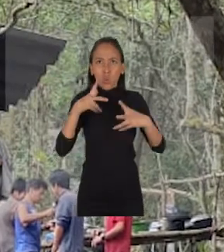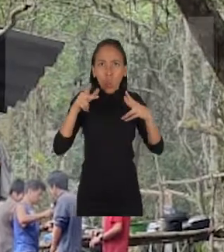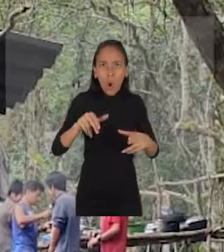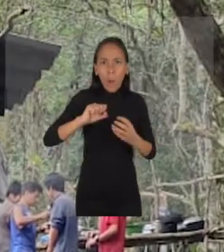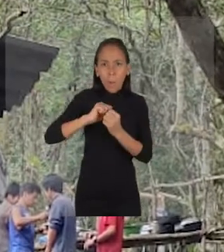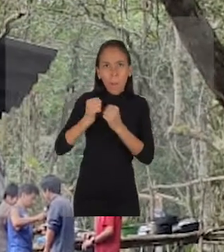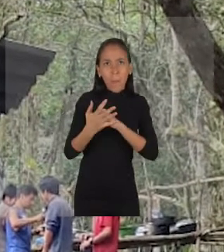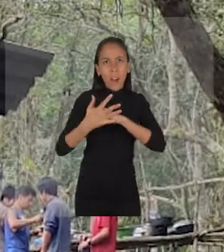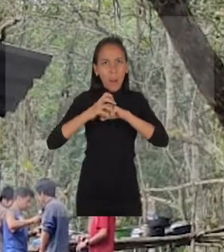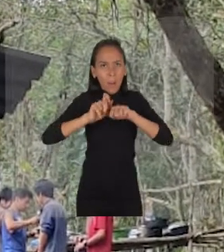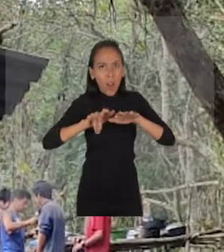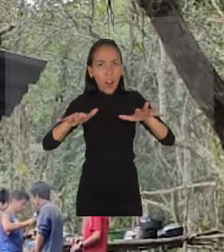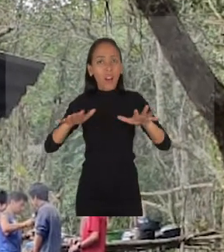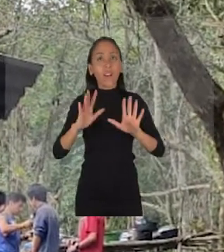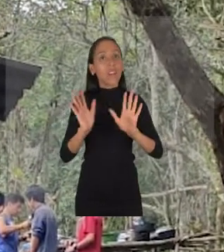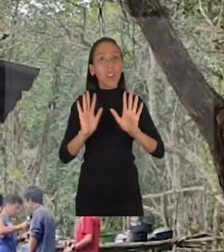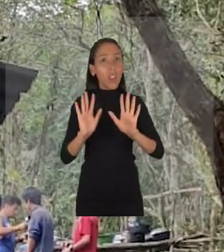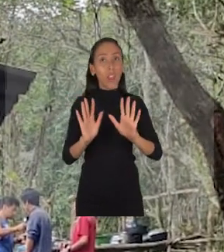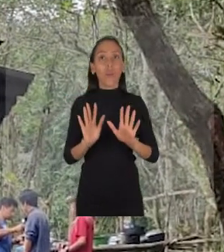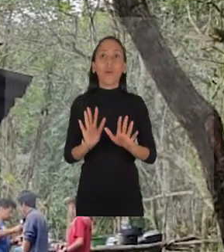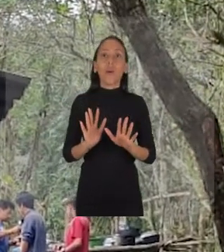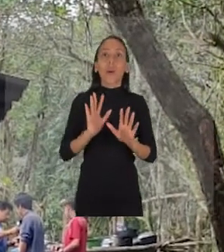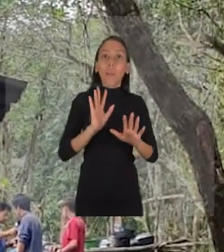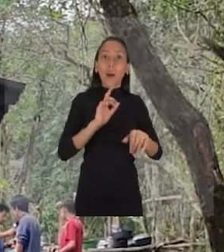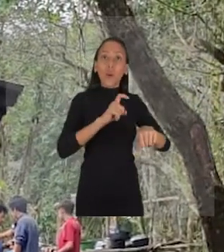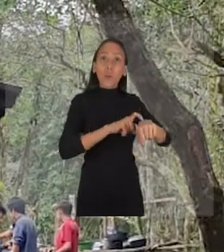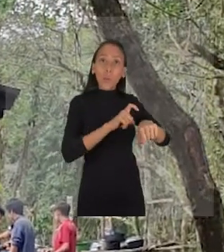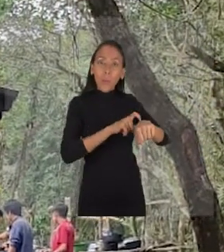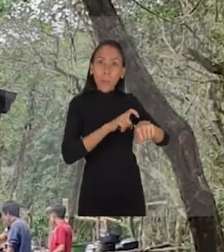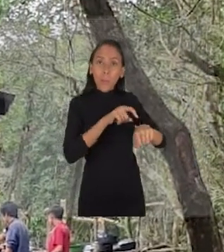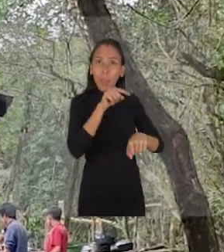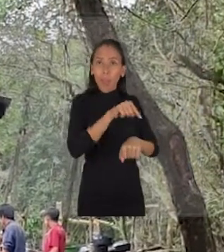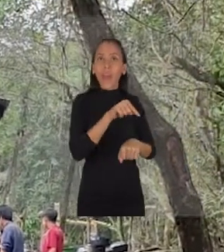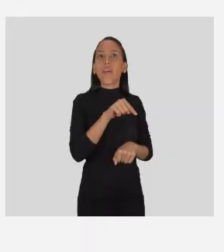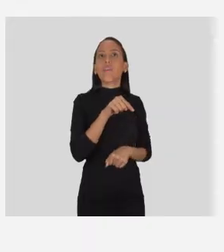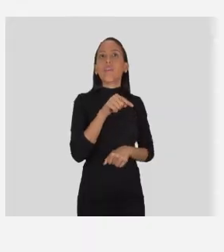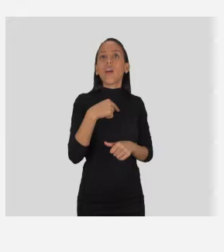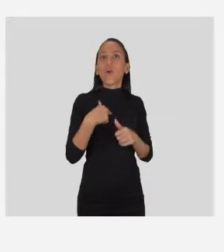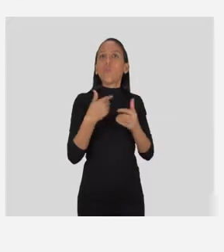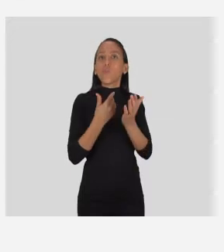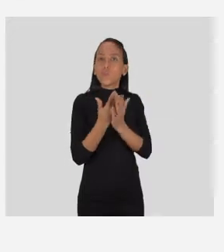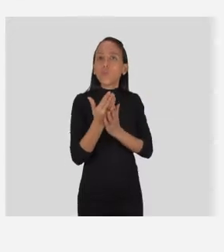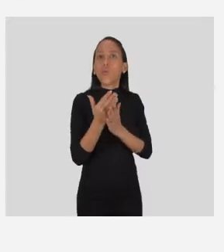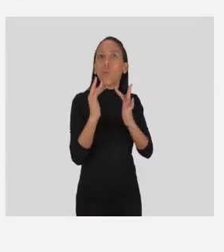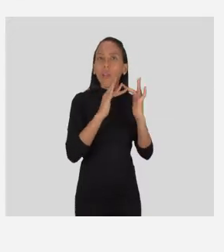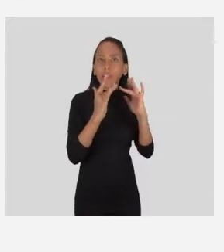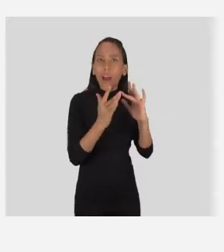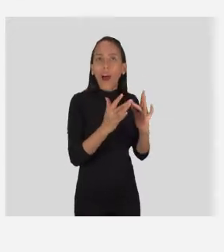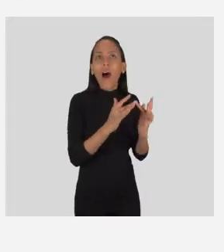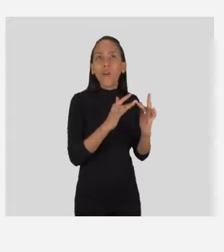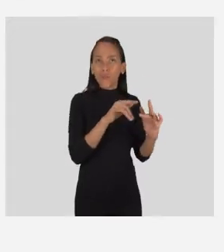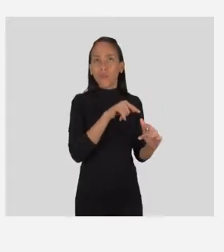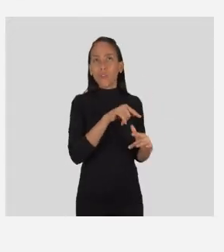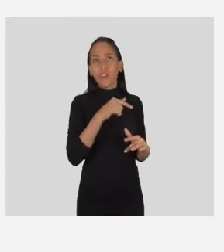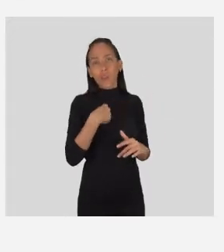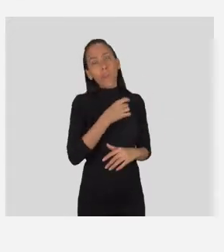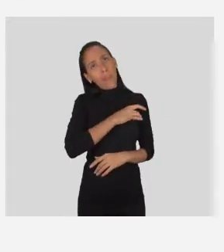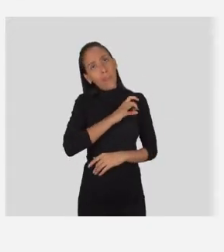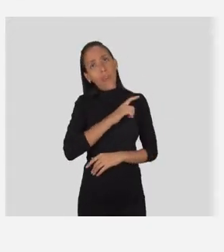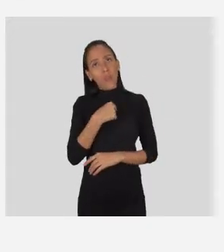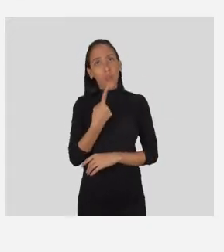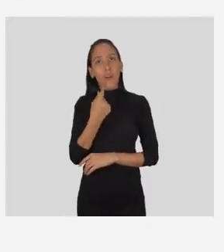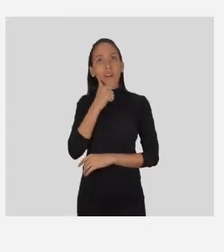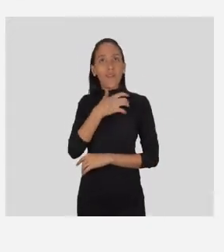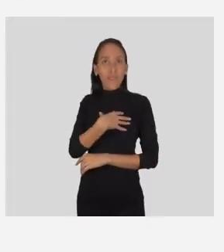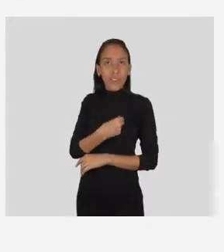Eu tratando. No plantão eu já tive mais alguns contatos, mas é claro que a gente tem medo. Eu tenho uma filha, eu